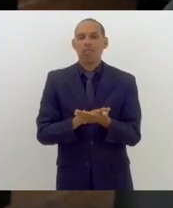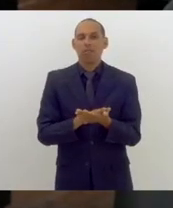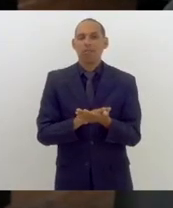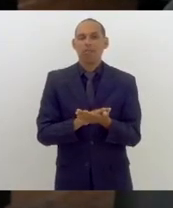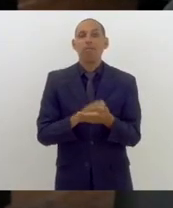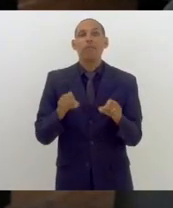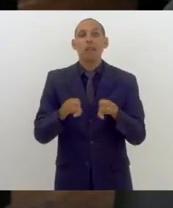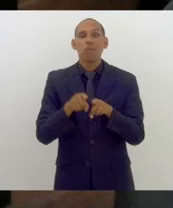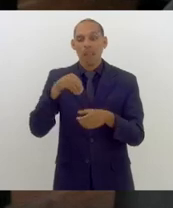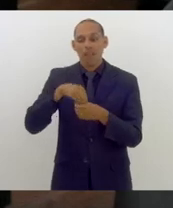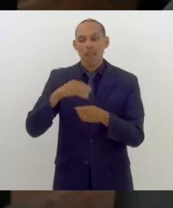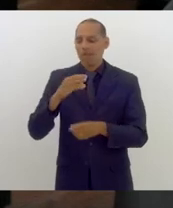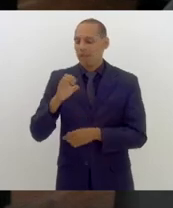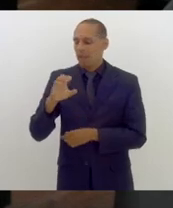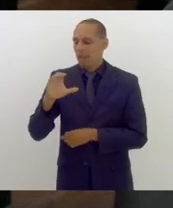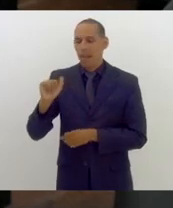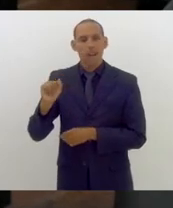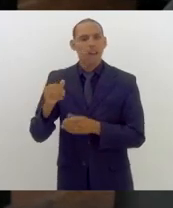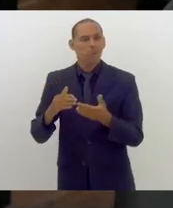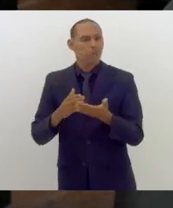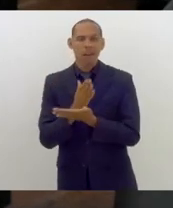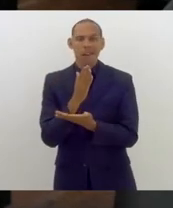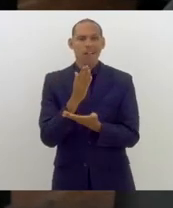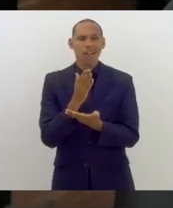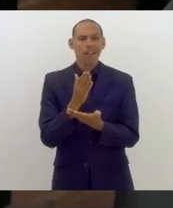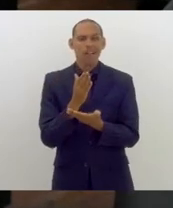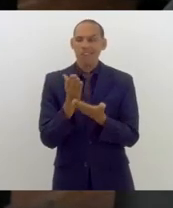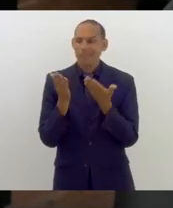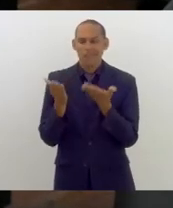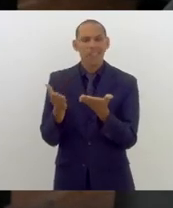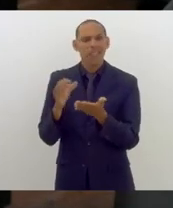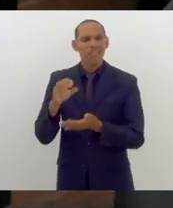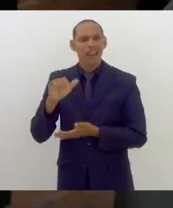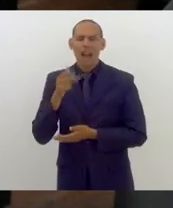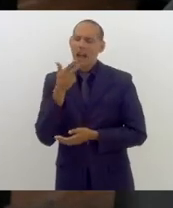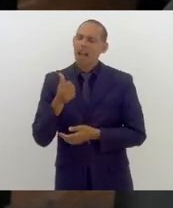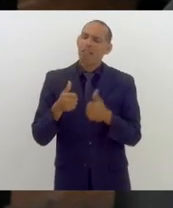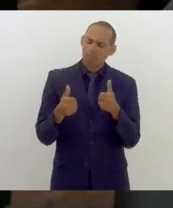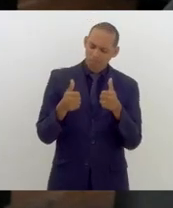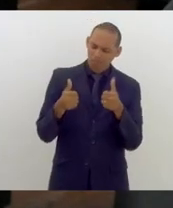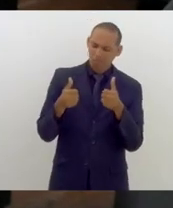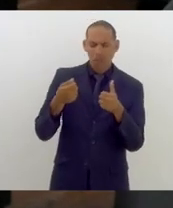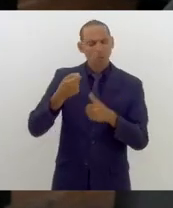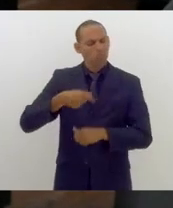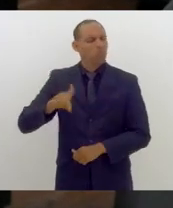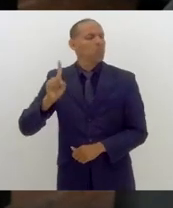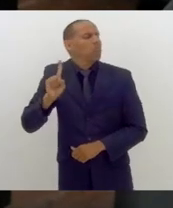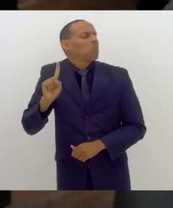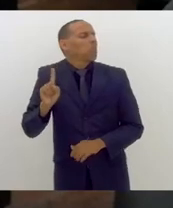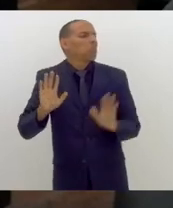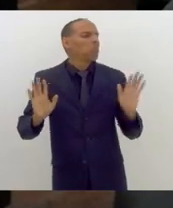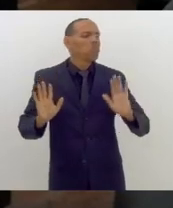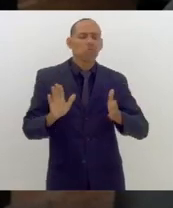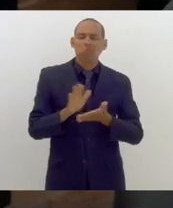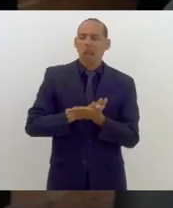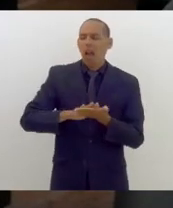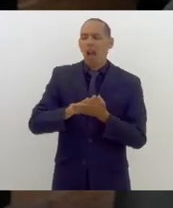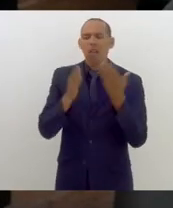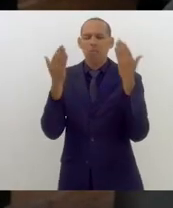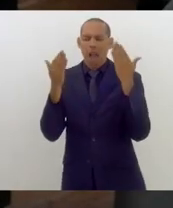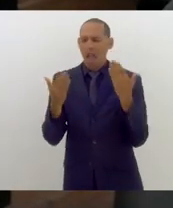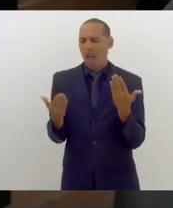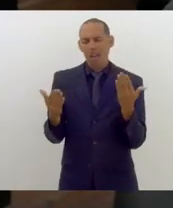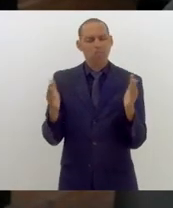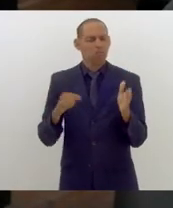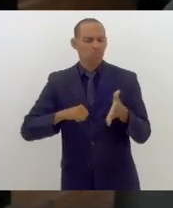da seca né a seca teve a capacidade de dizer sim poder não precisamos de fazer análise de impacto